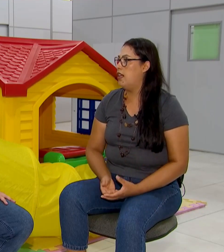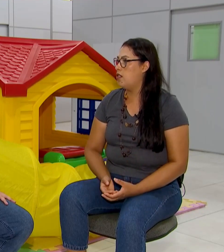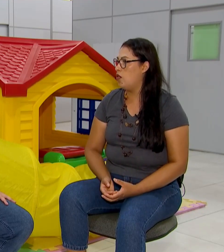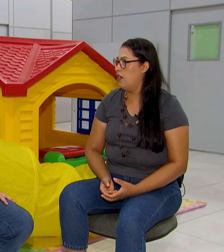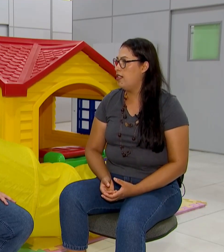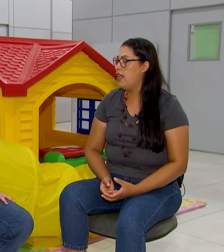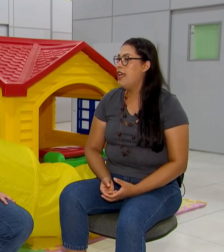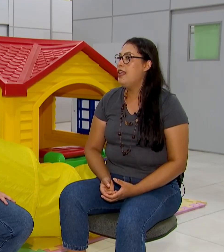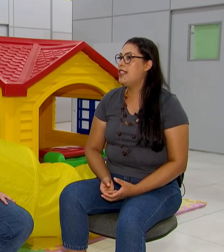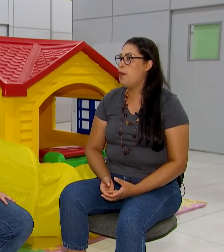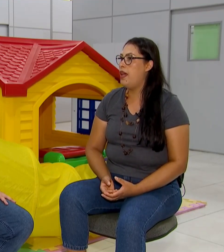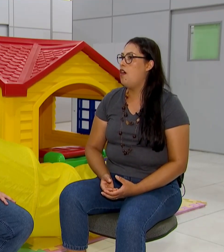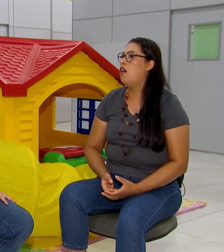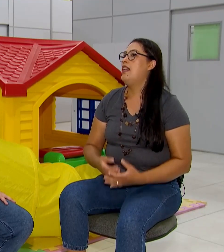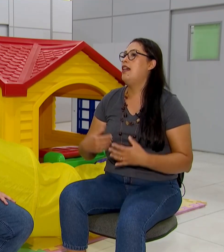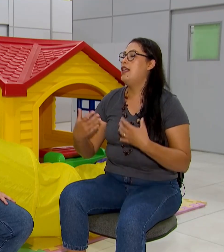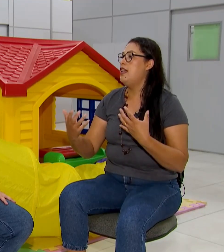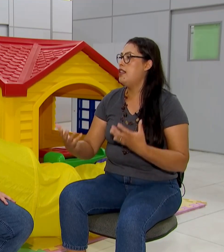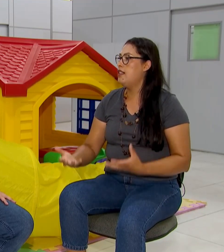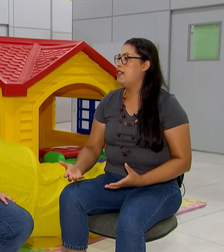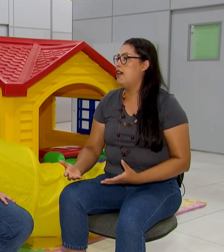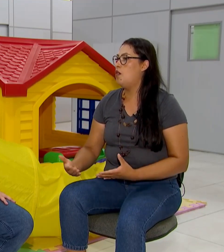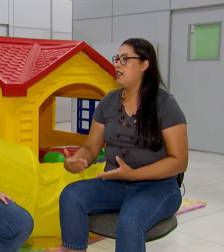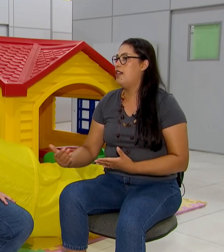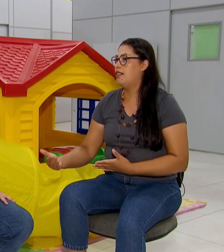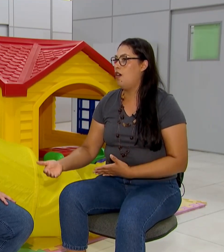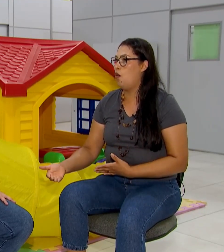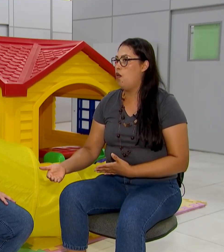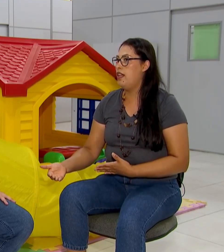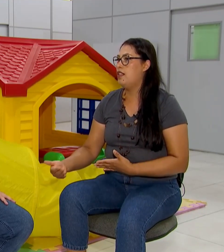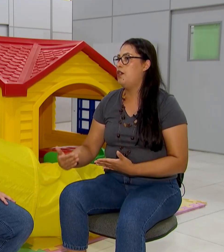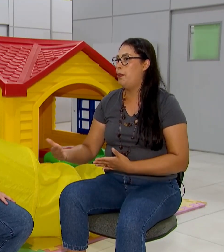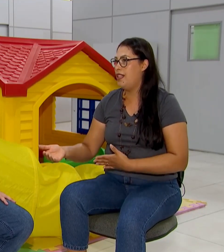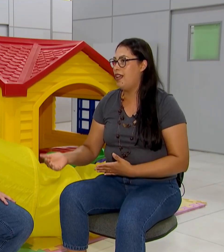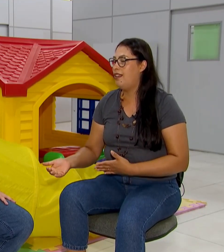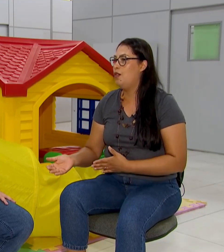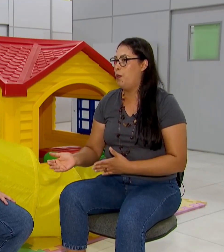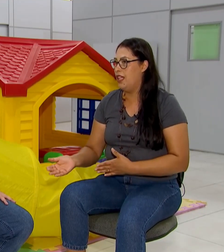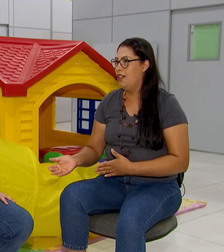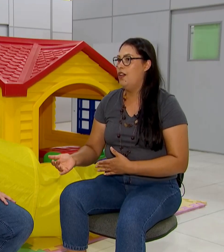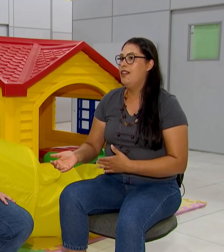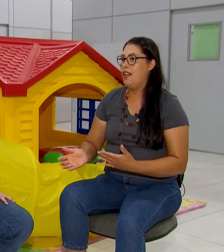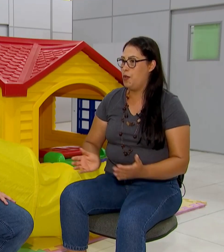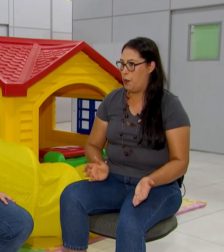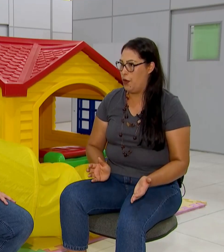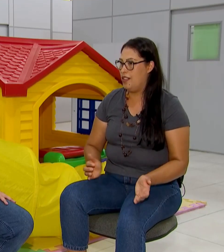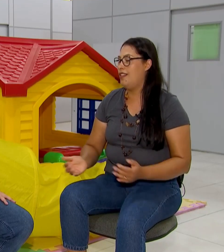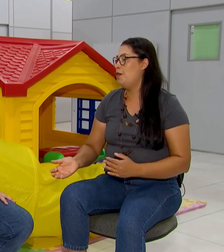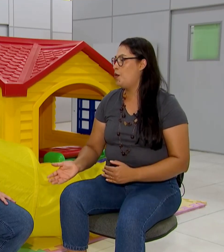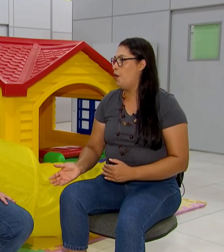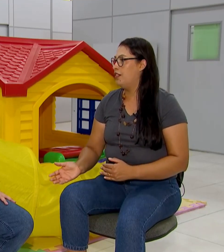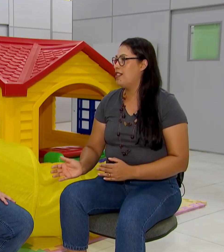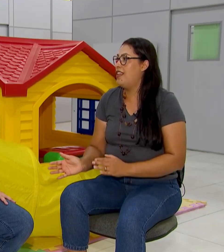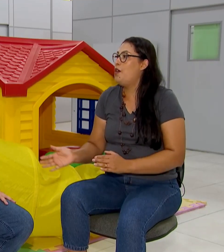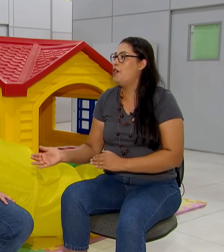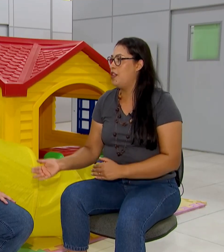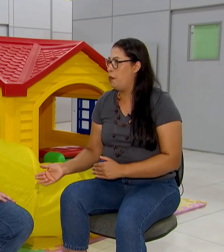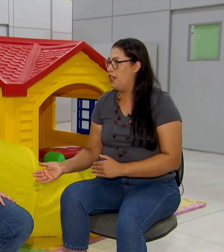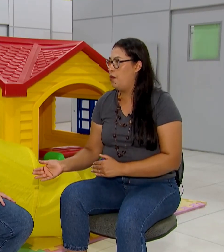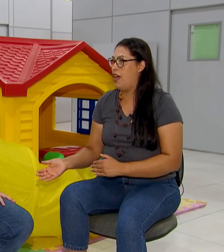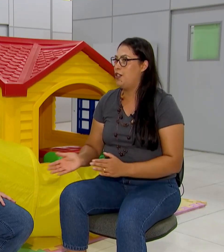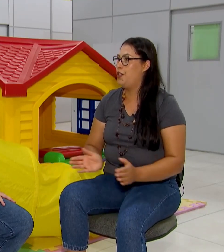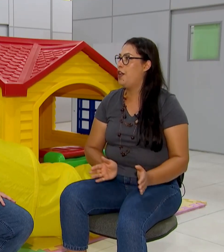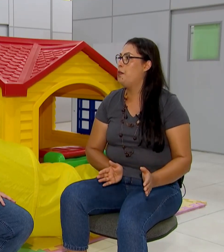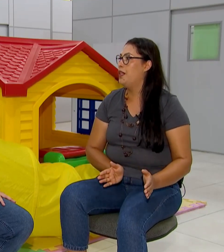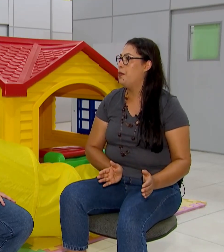quais são essas relações e saber, olha, aqui se acontecer tal coisa, vamos pensar aqui no plano. Tem os prós e tem os contras. Se